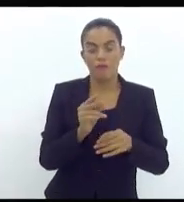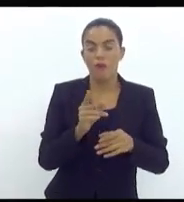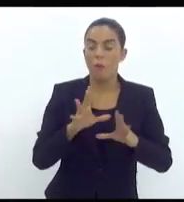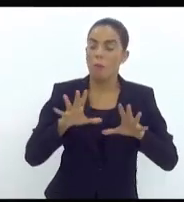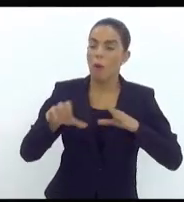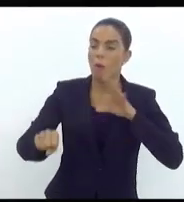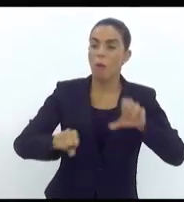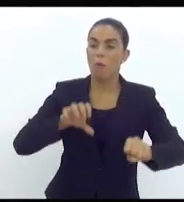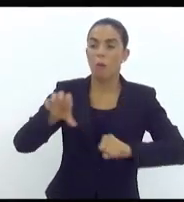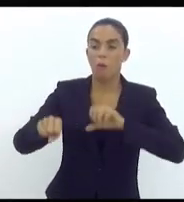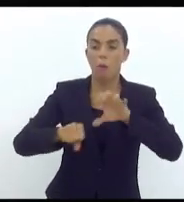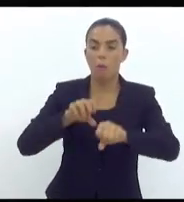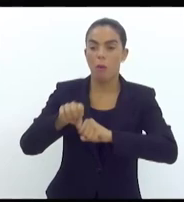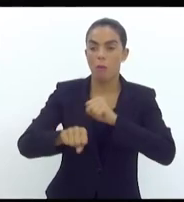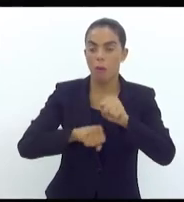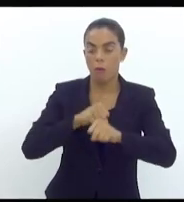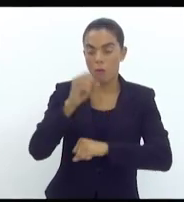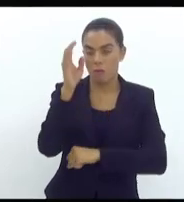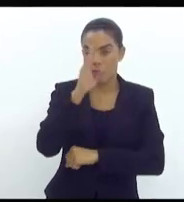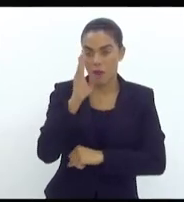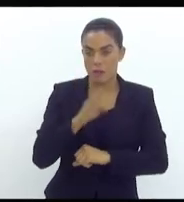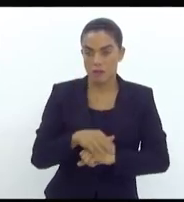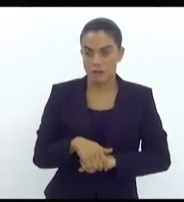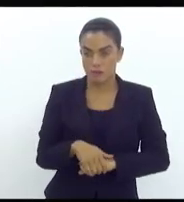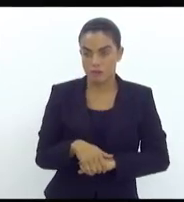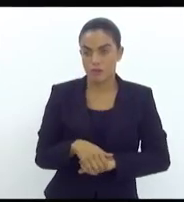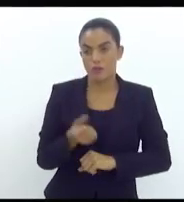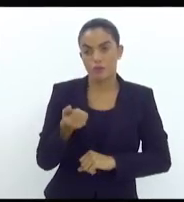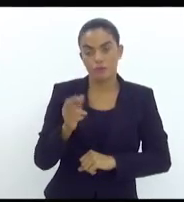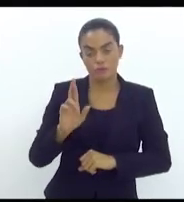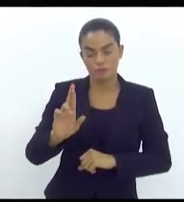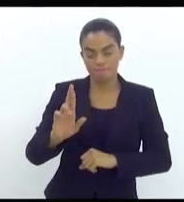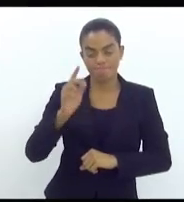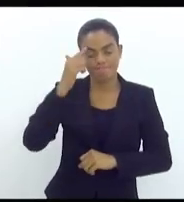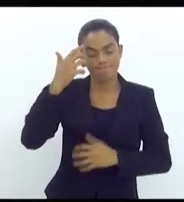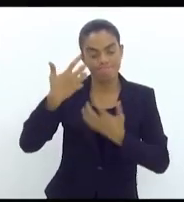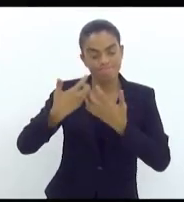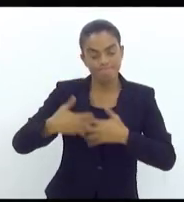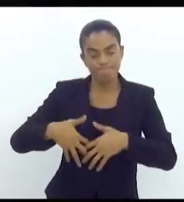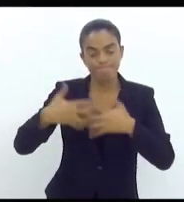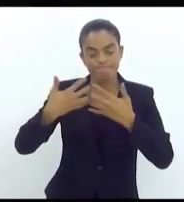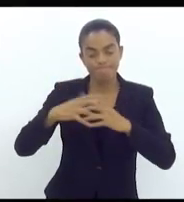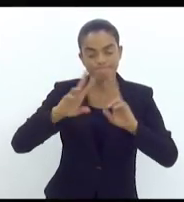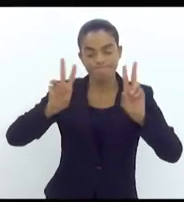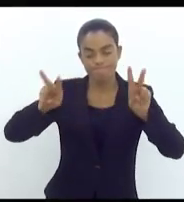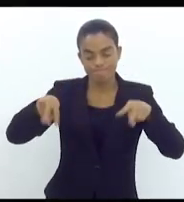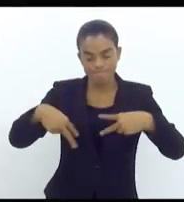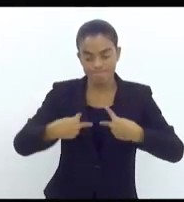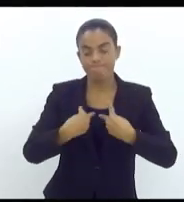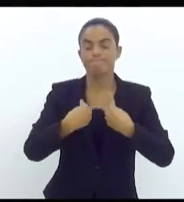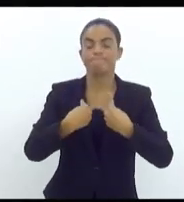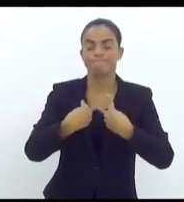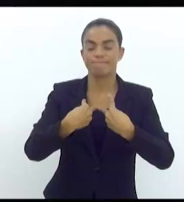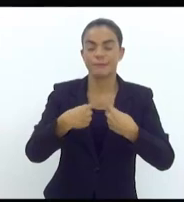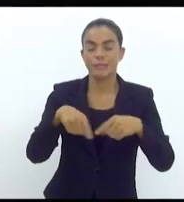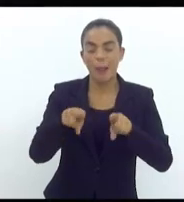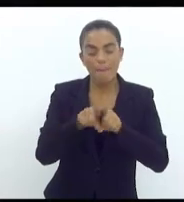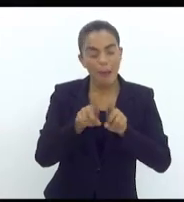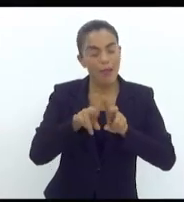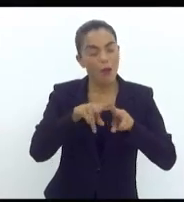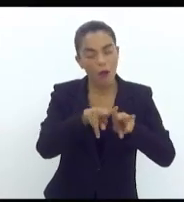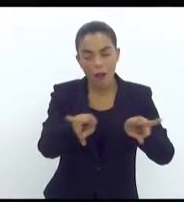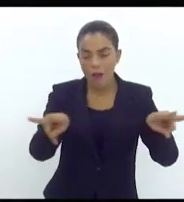verdade é verdade senhor deveria se voltar para os